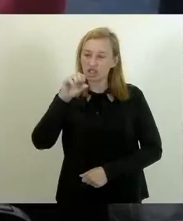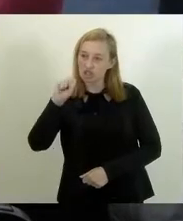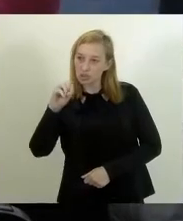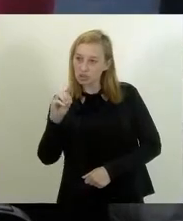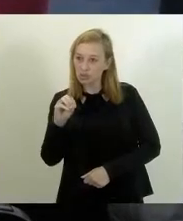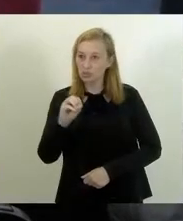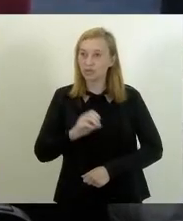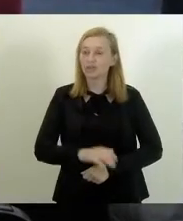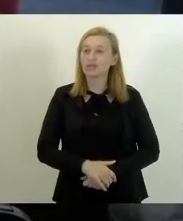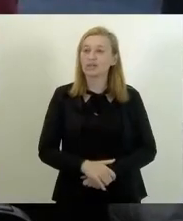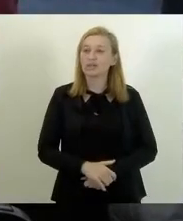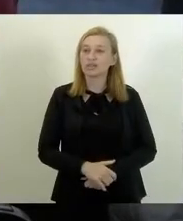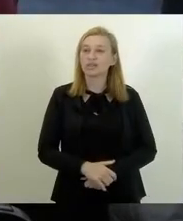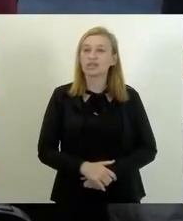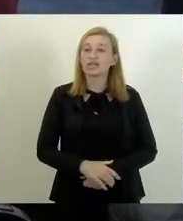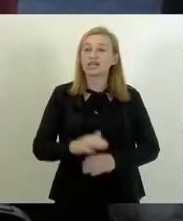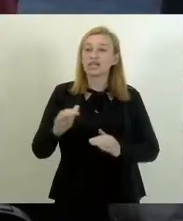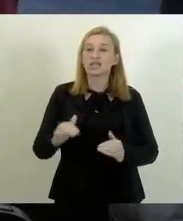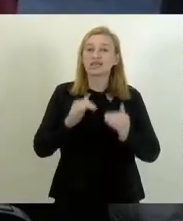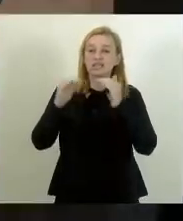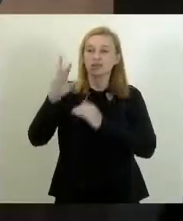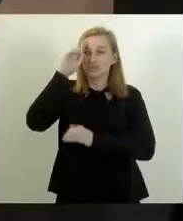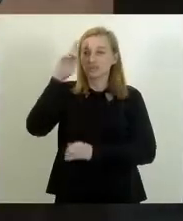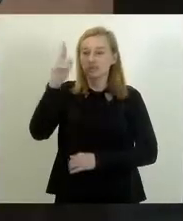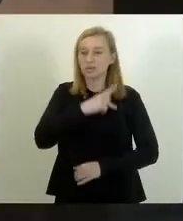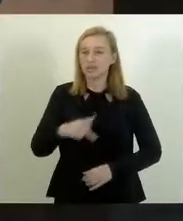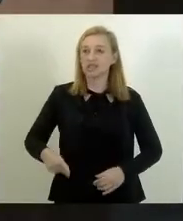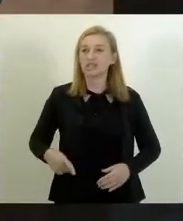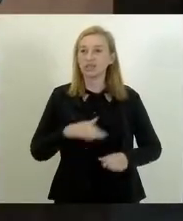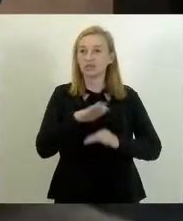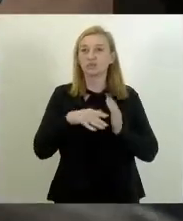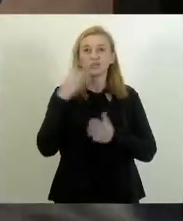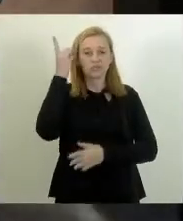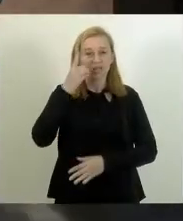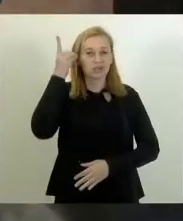presidente, senhoras, senhores deputados.